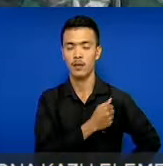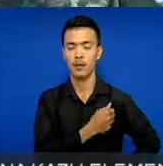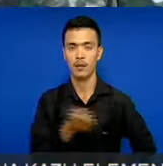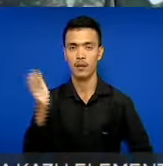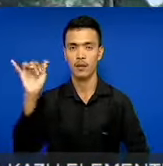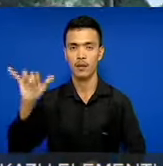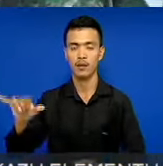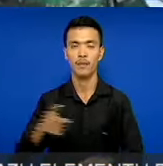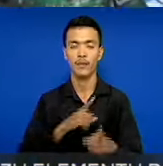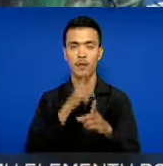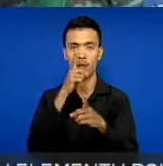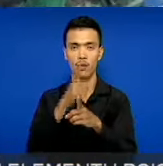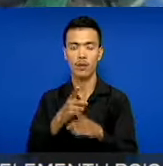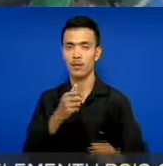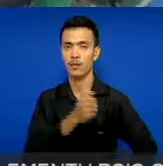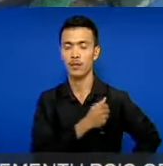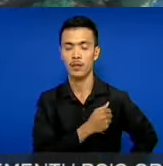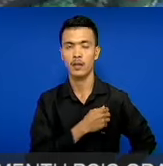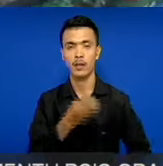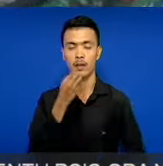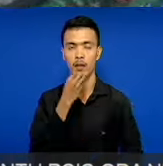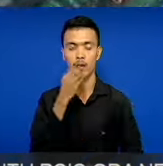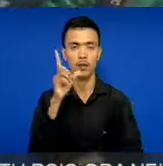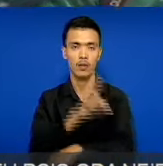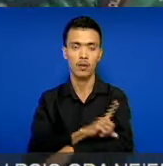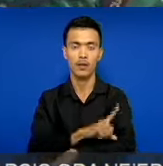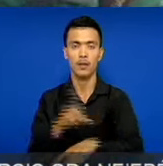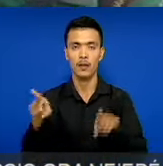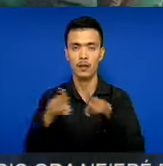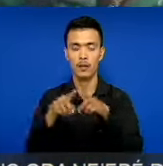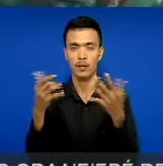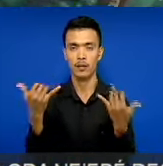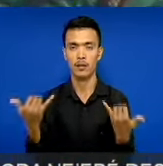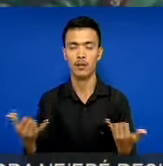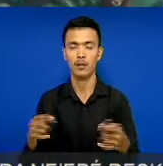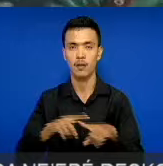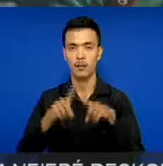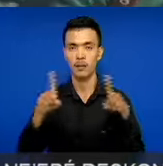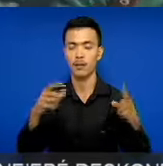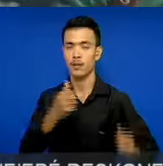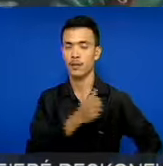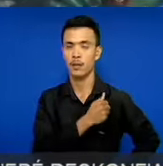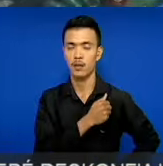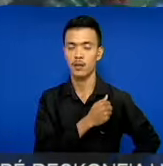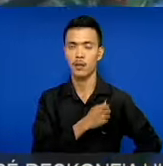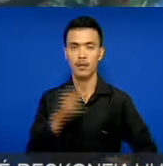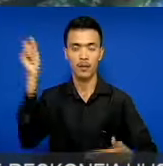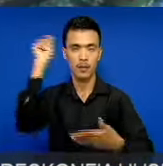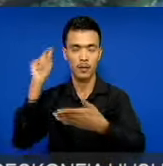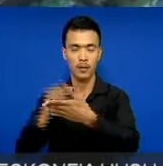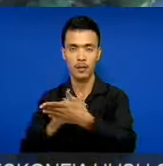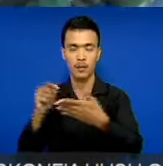buat ni tui rolos ne militar Sirania hanesa hahan lor loro maka idane duni. Mai be como militar Sira nebe maka mai kaira administração via